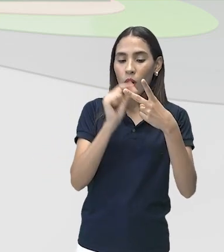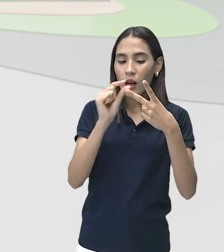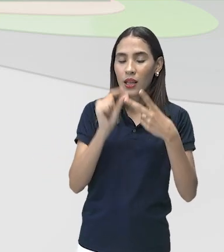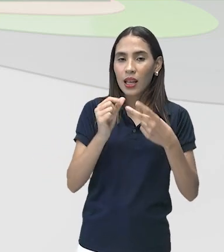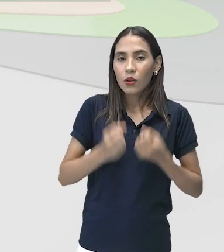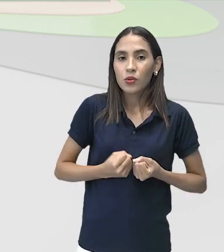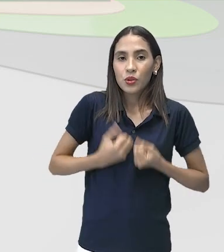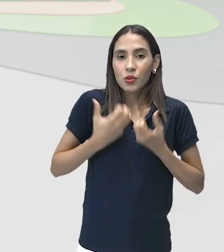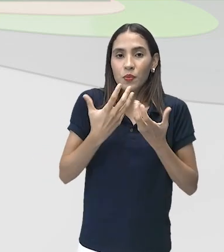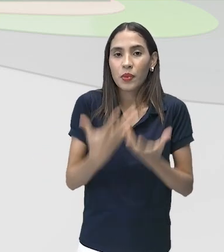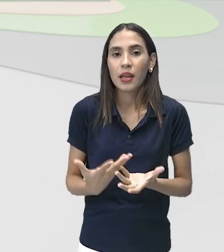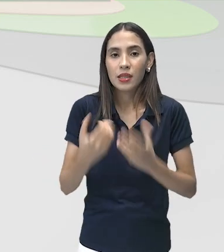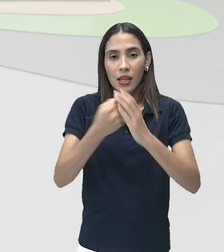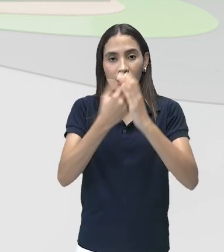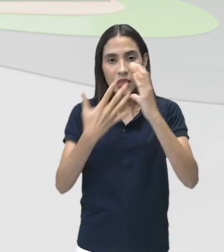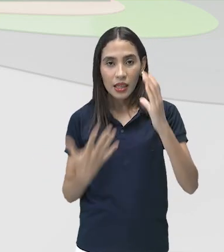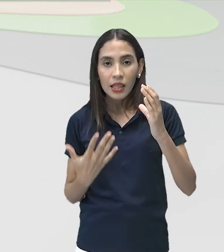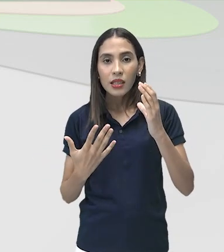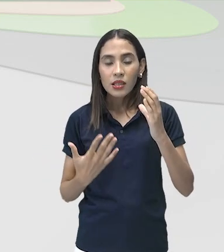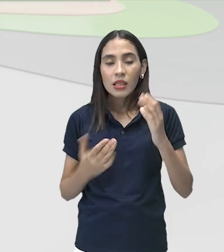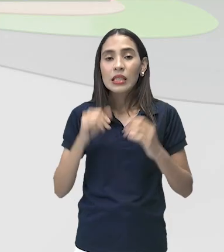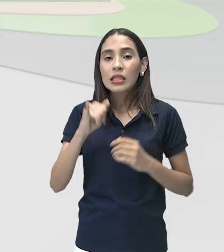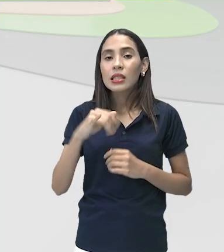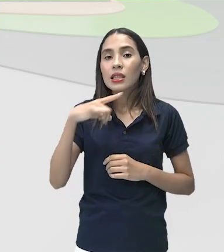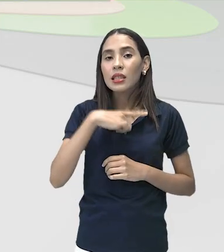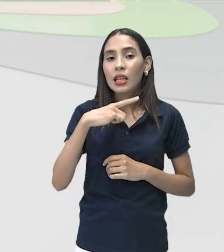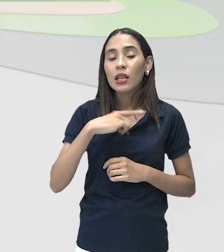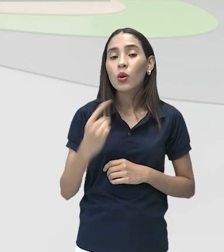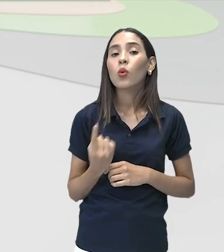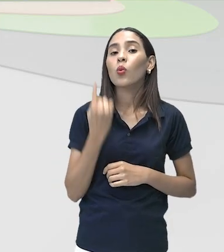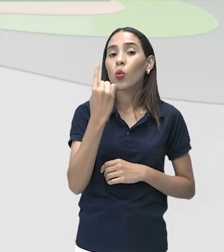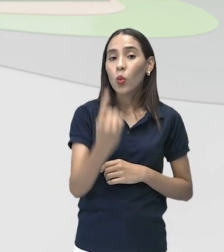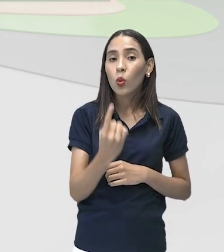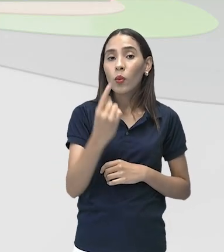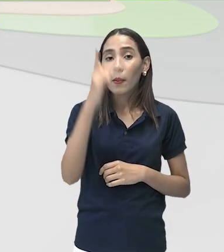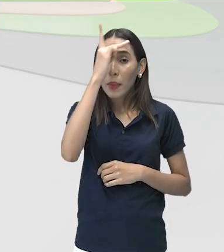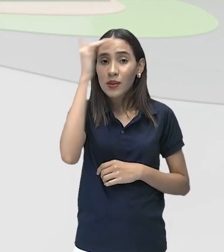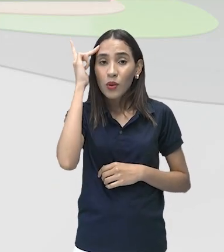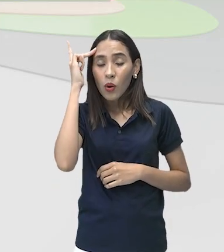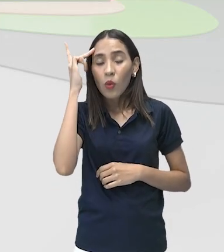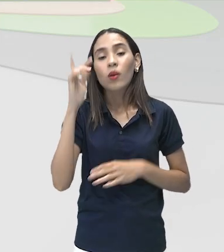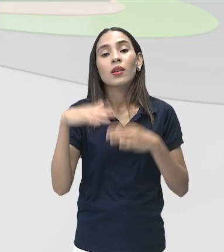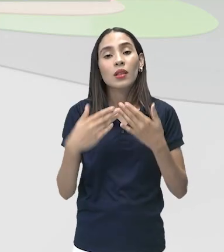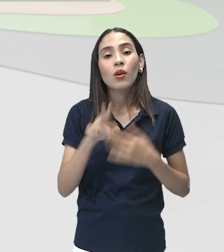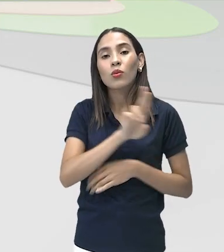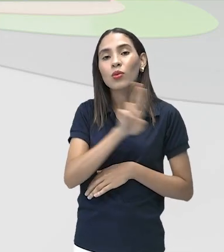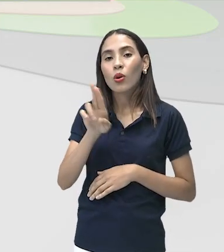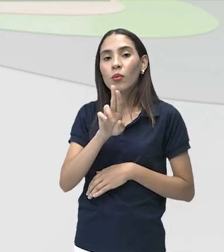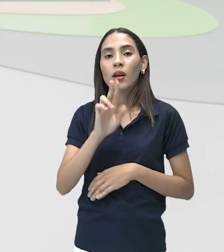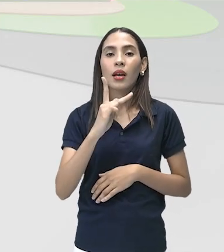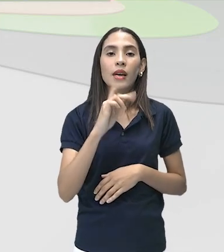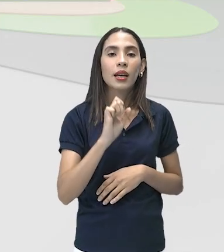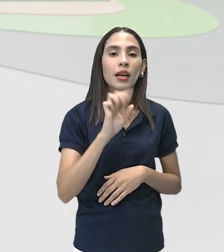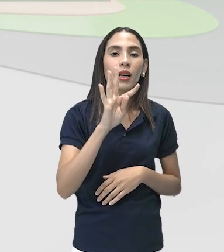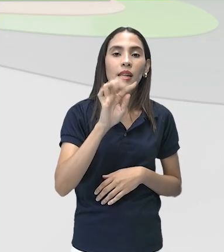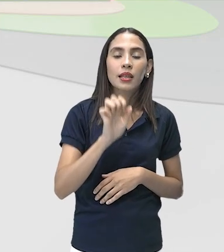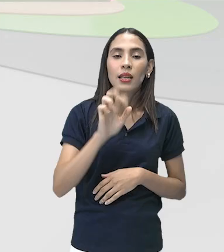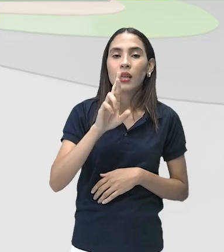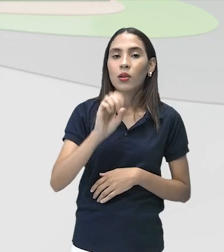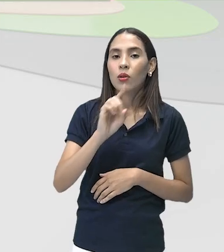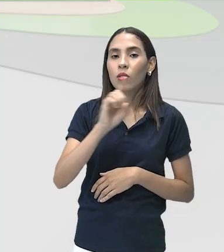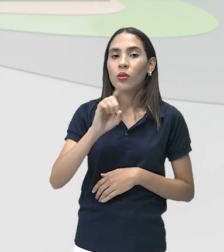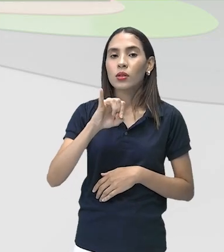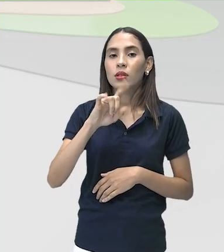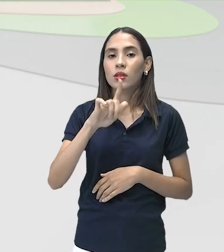sua característica mesmo quando presente em apenas uma cópia, que é o que a gente chama de heterozigoto. Por